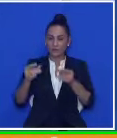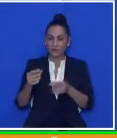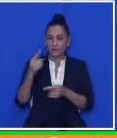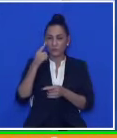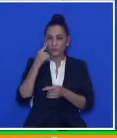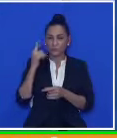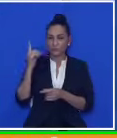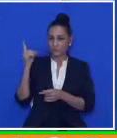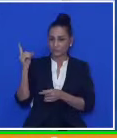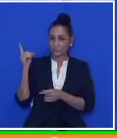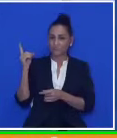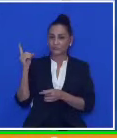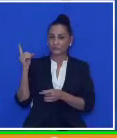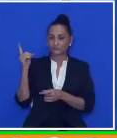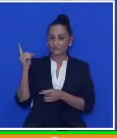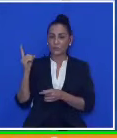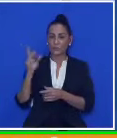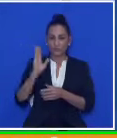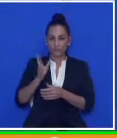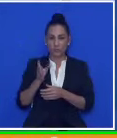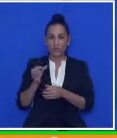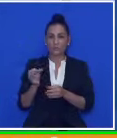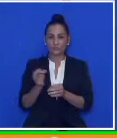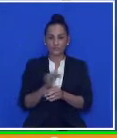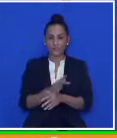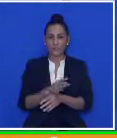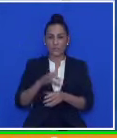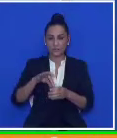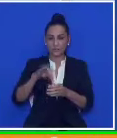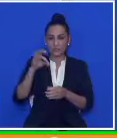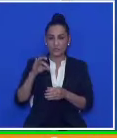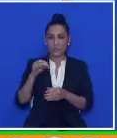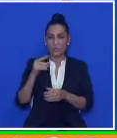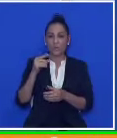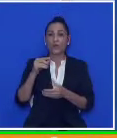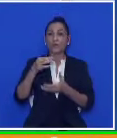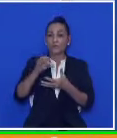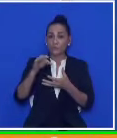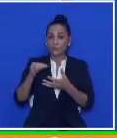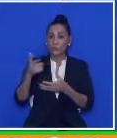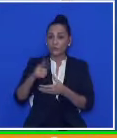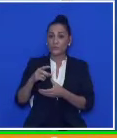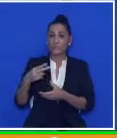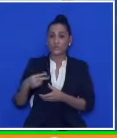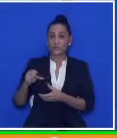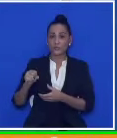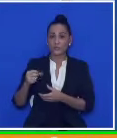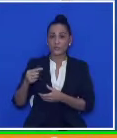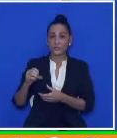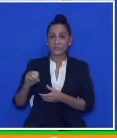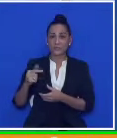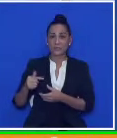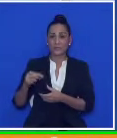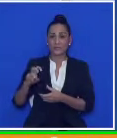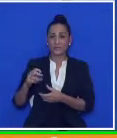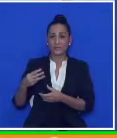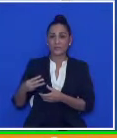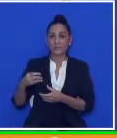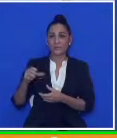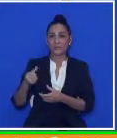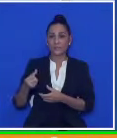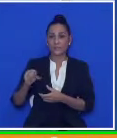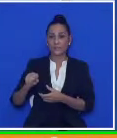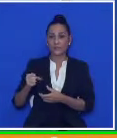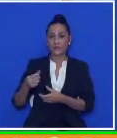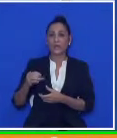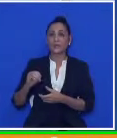no suporte, conforme foi realizado o sorteio. Então, conferindo novamente, 28, 07,